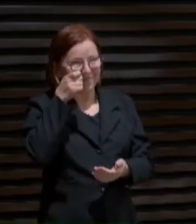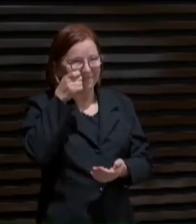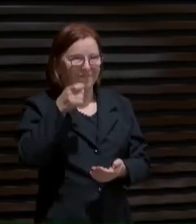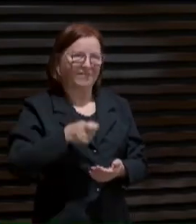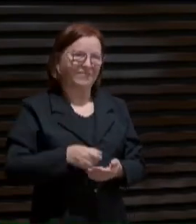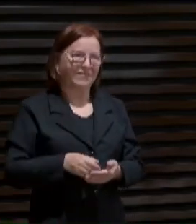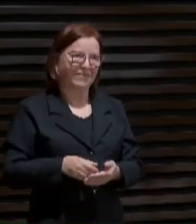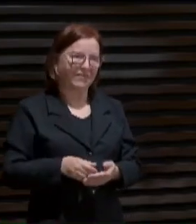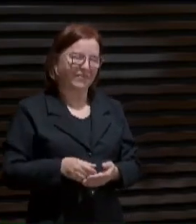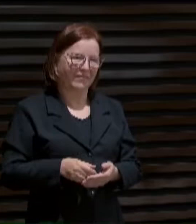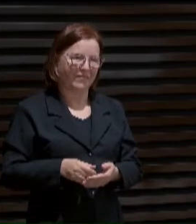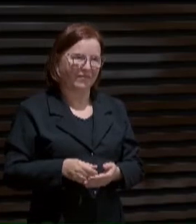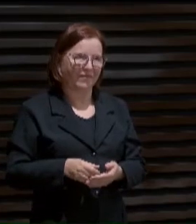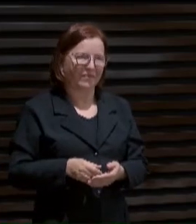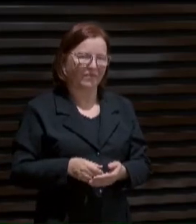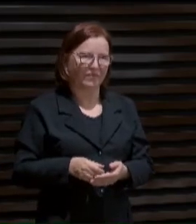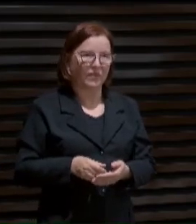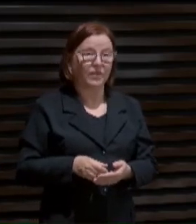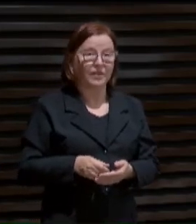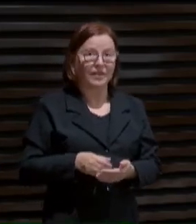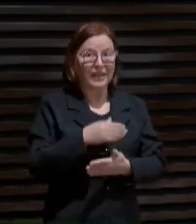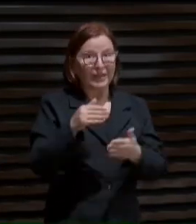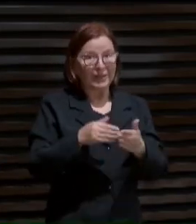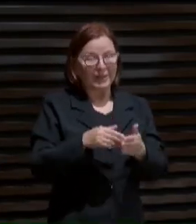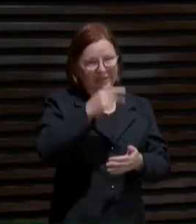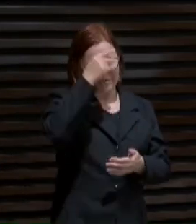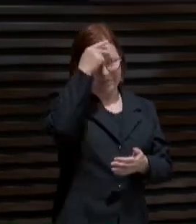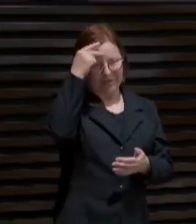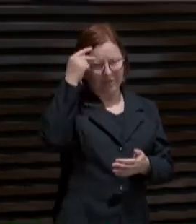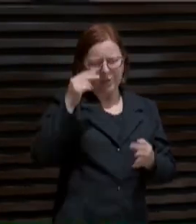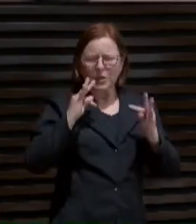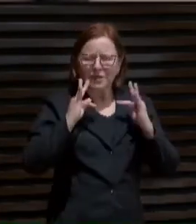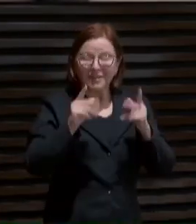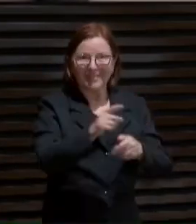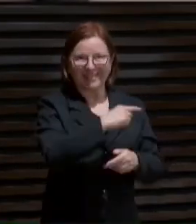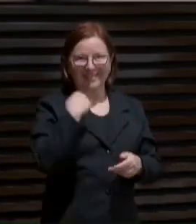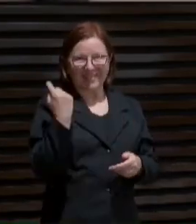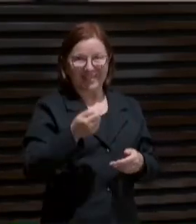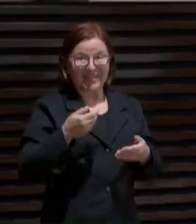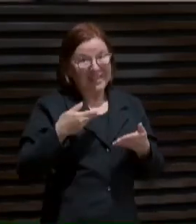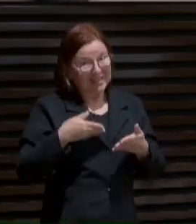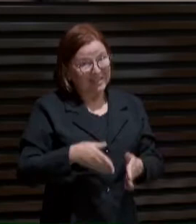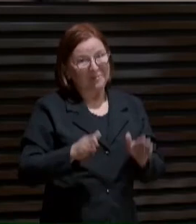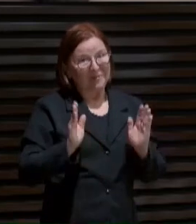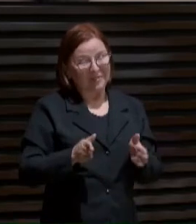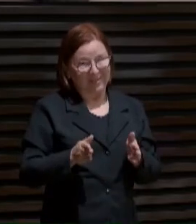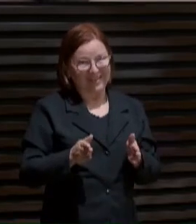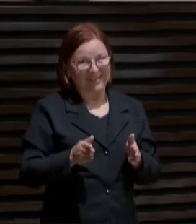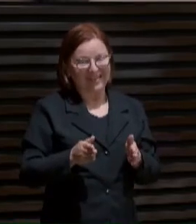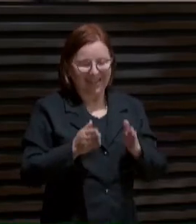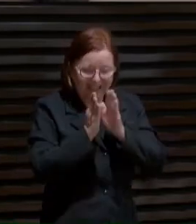nessa questão central todo o ser humano todos todos nós nascemos como adoradores